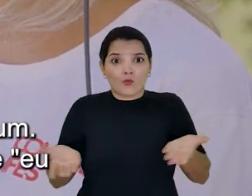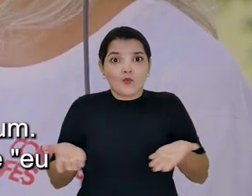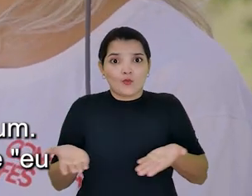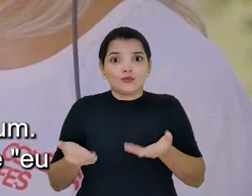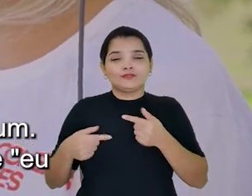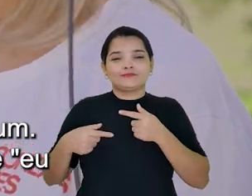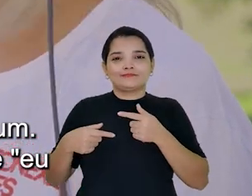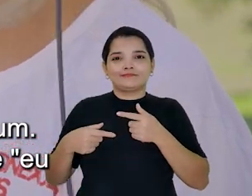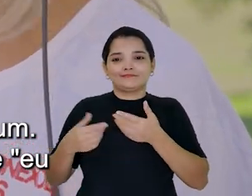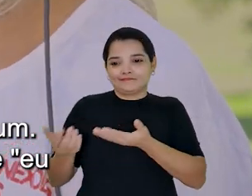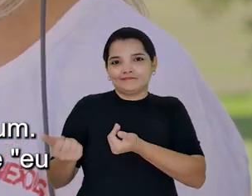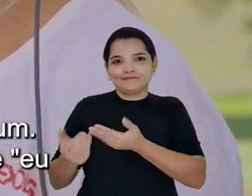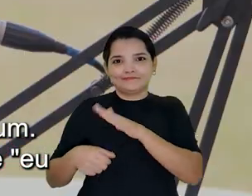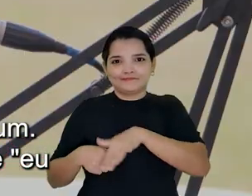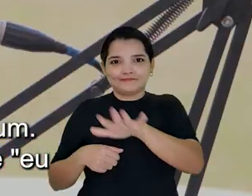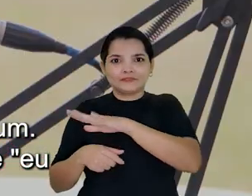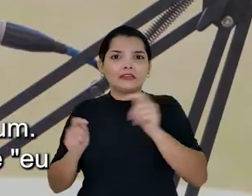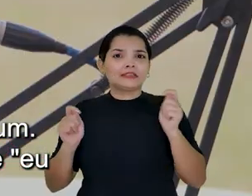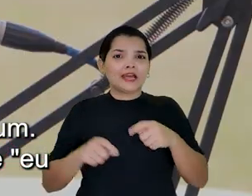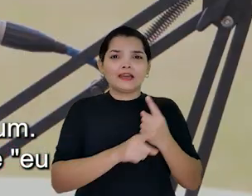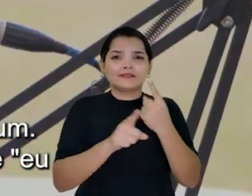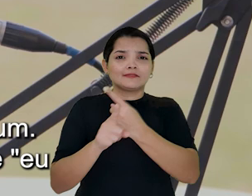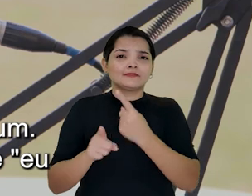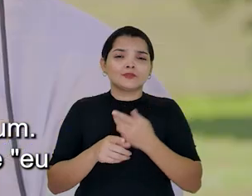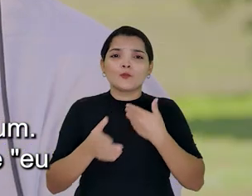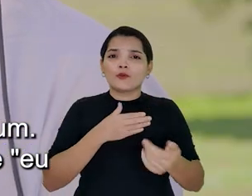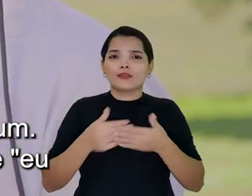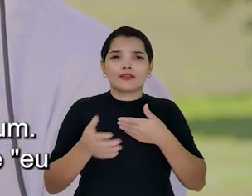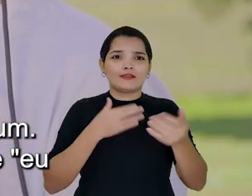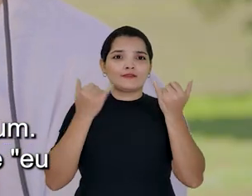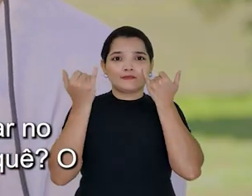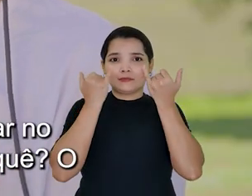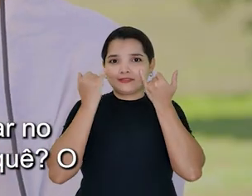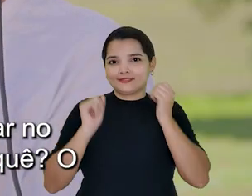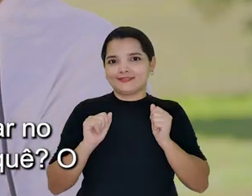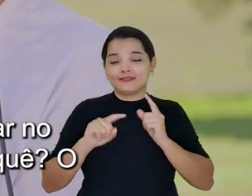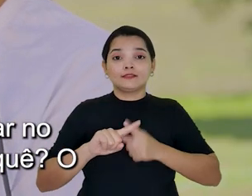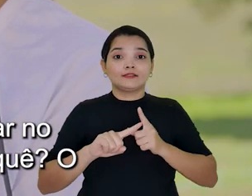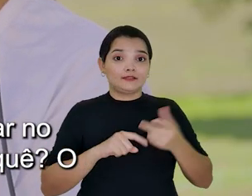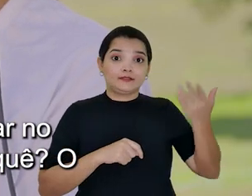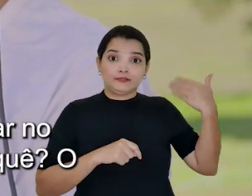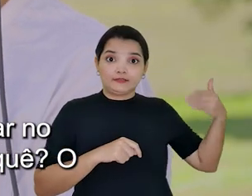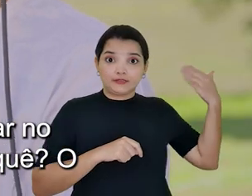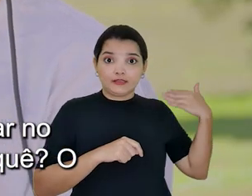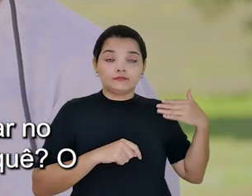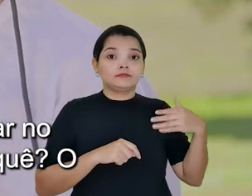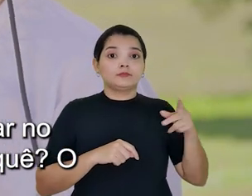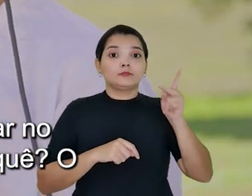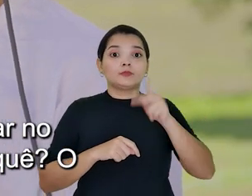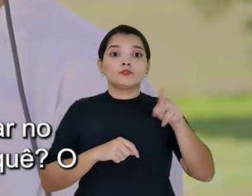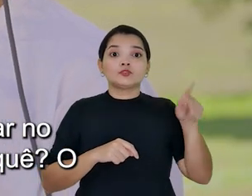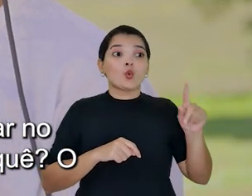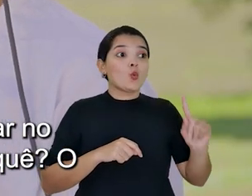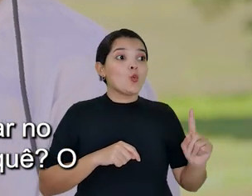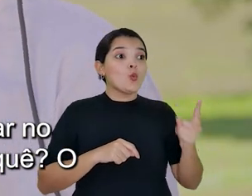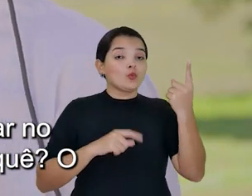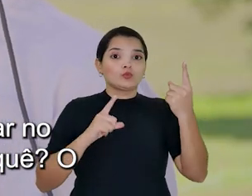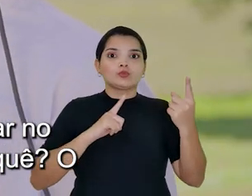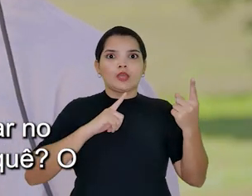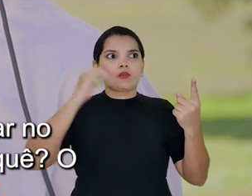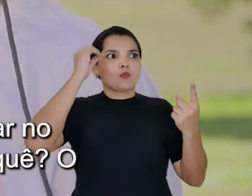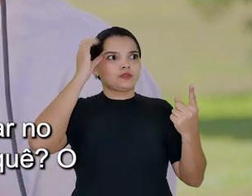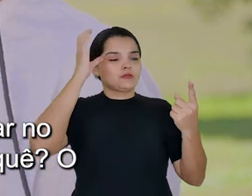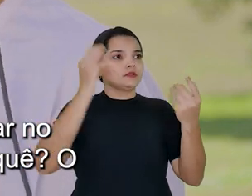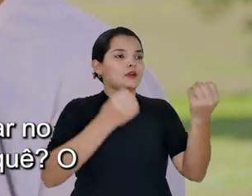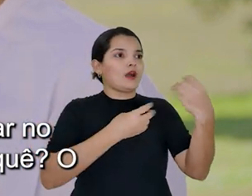muito mais do que as outras gerações não tinham Uhum Então antes o professor tinha aquele lugar de eu preciso dele para ter a informação para passar no